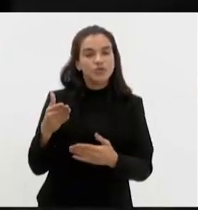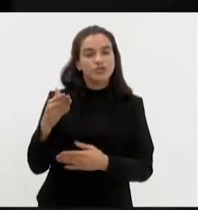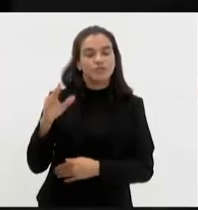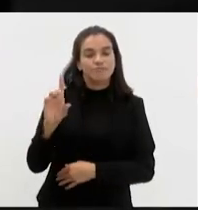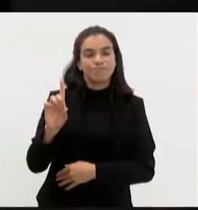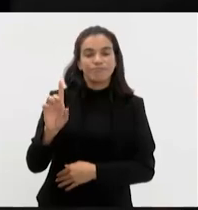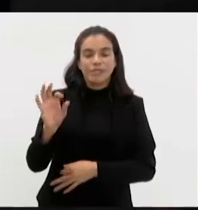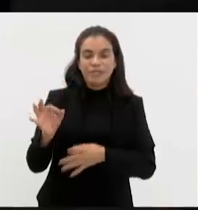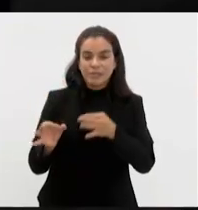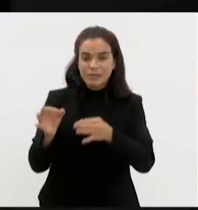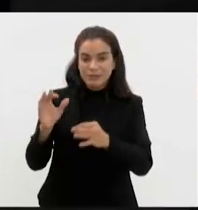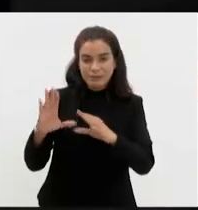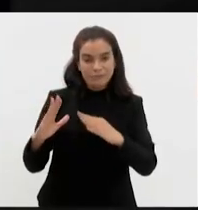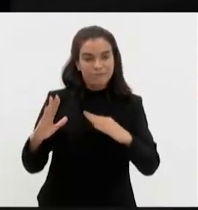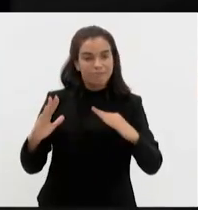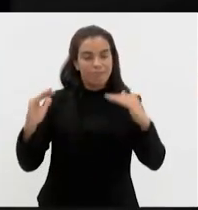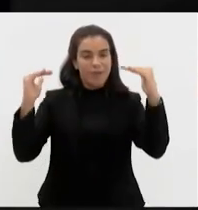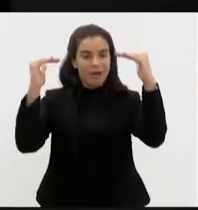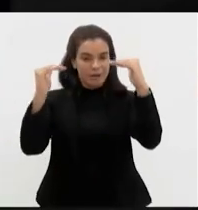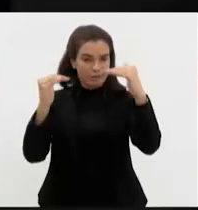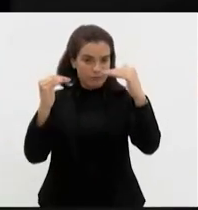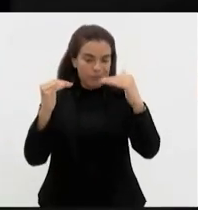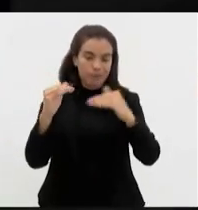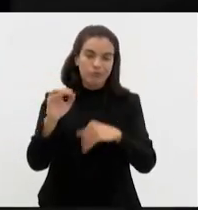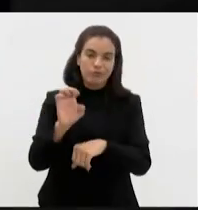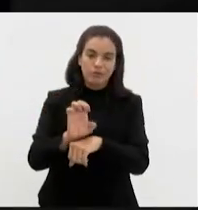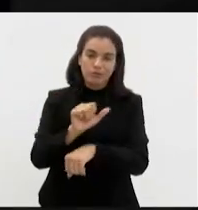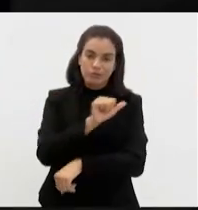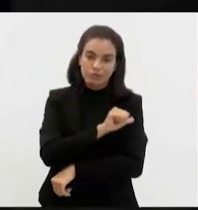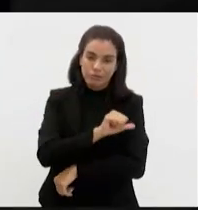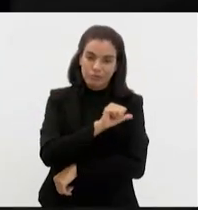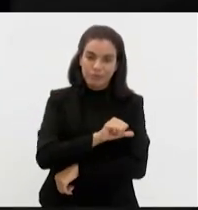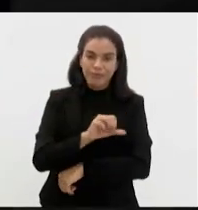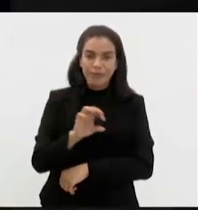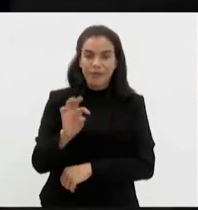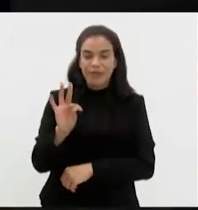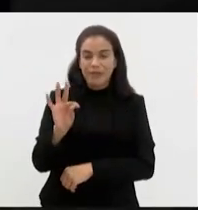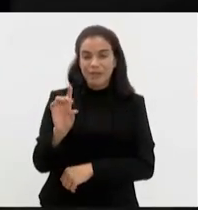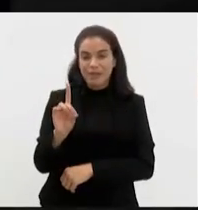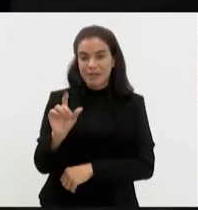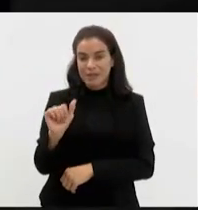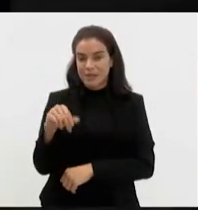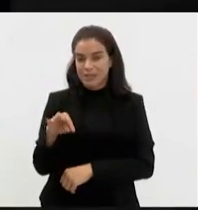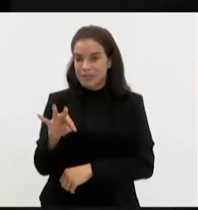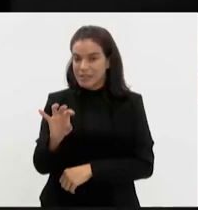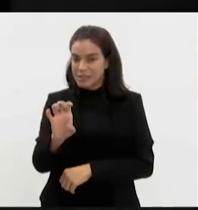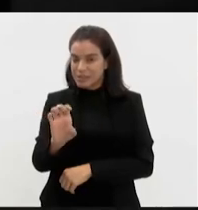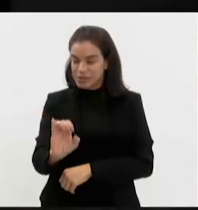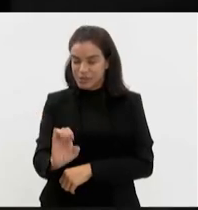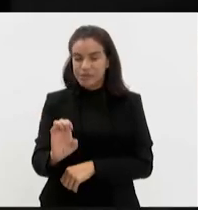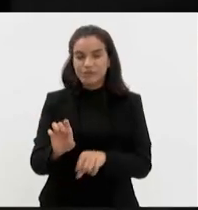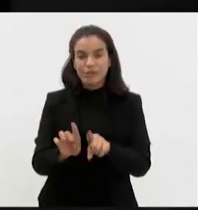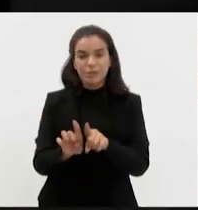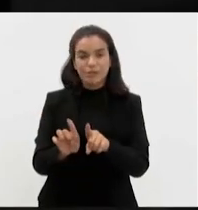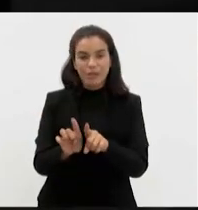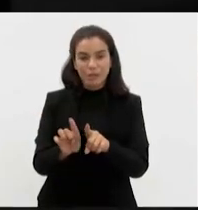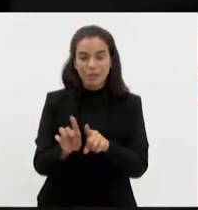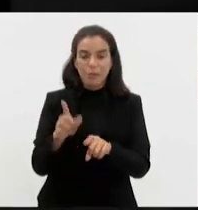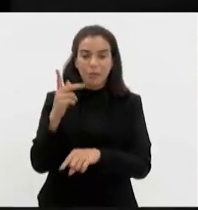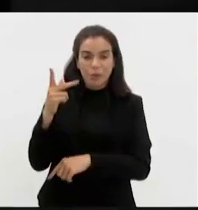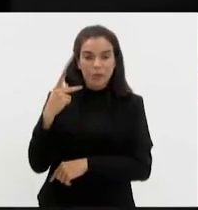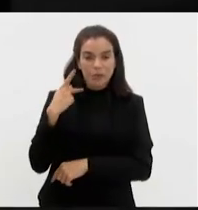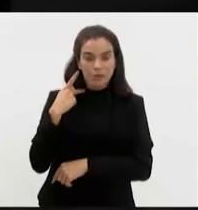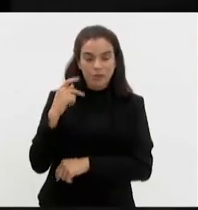compondo a mesa aqui conosco também um grande amigo Dr Dante Tomás procurador aqui da Assembleia